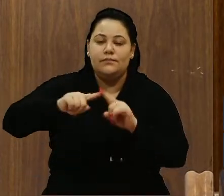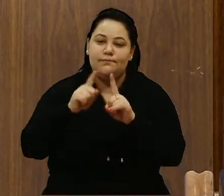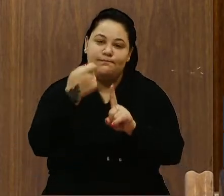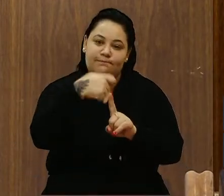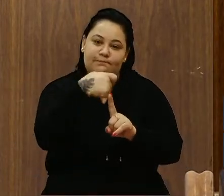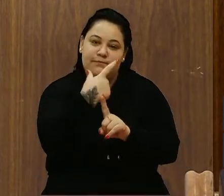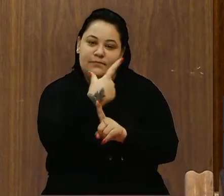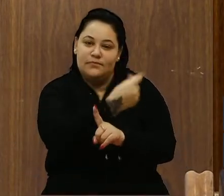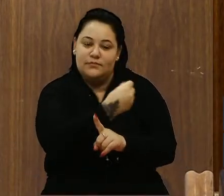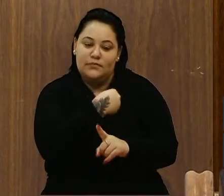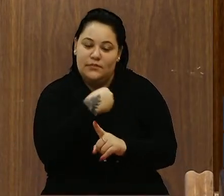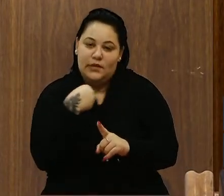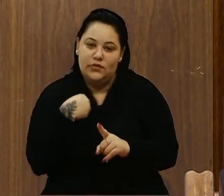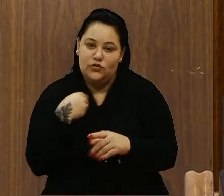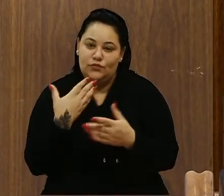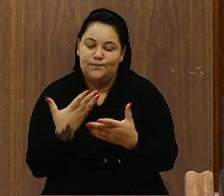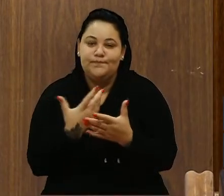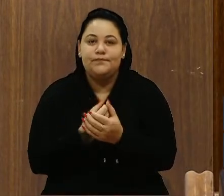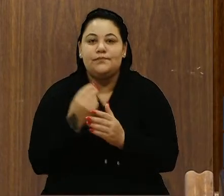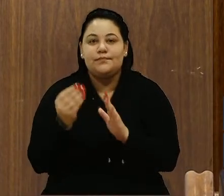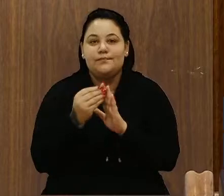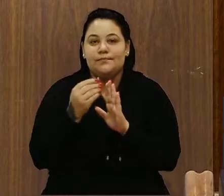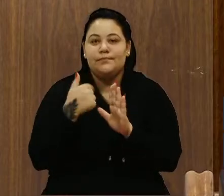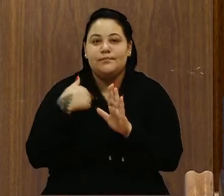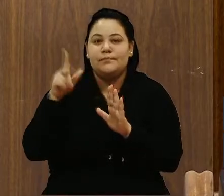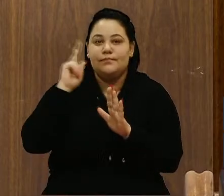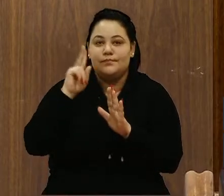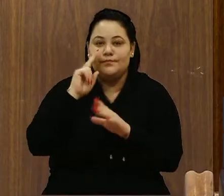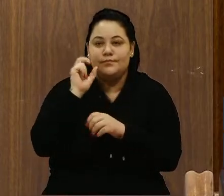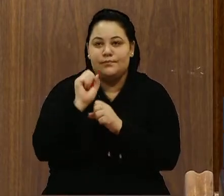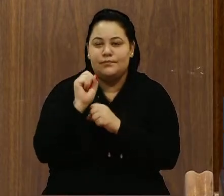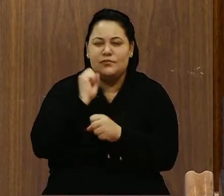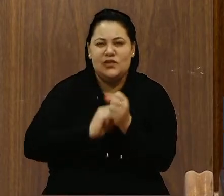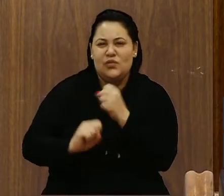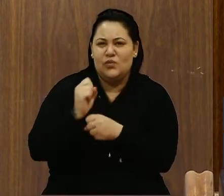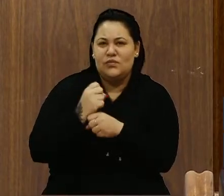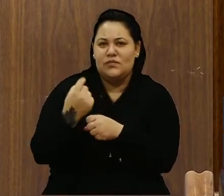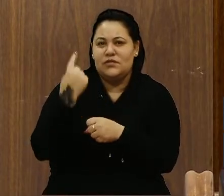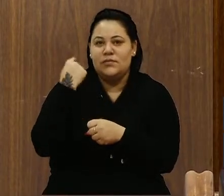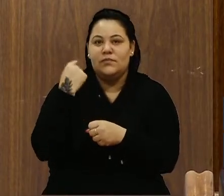quero colocar que eu lembro, ano passado, teve alguma discussão...